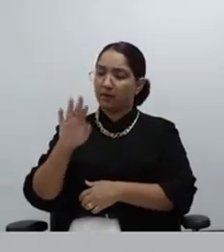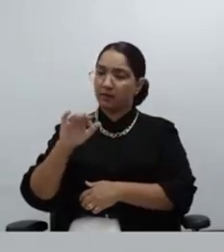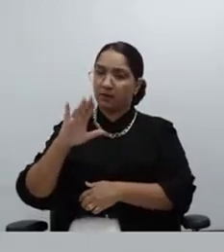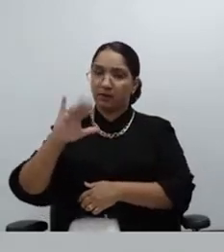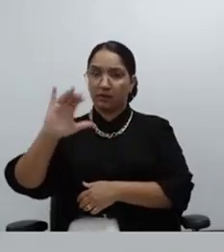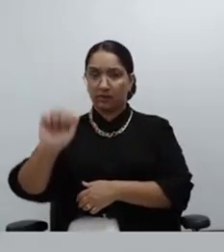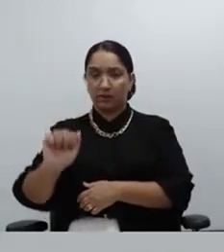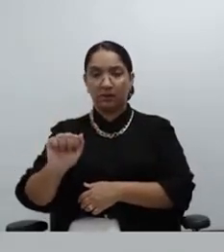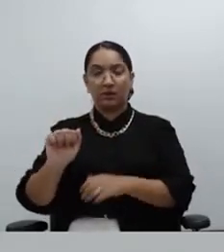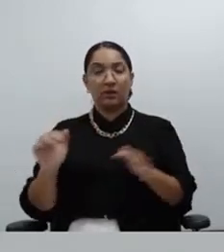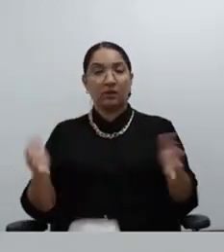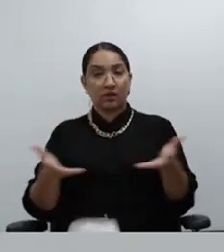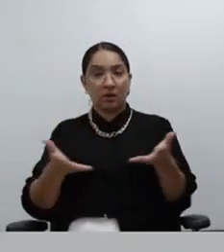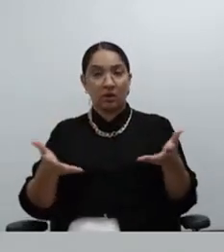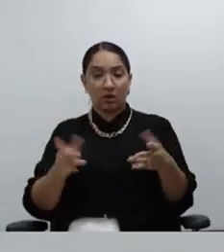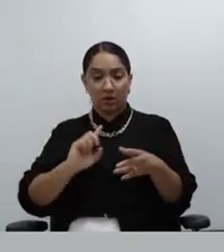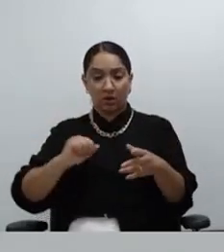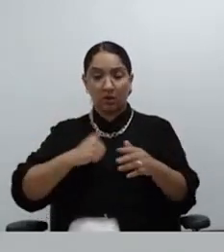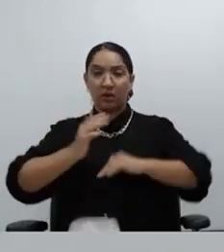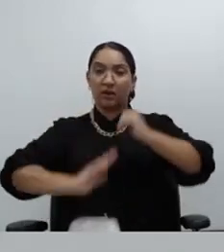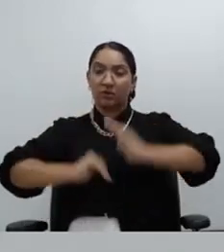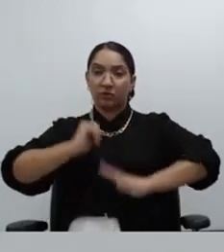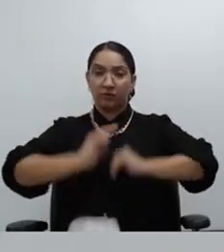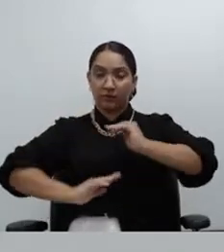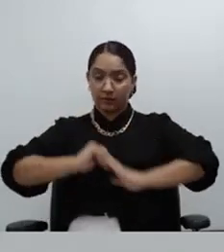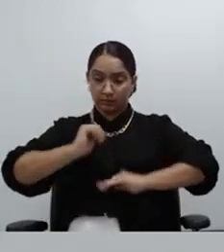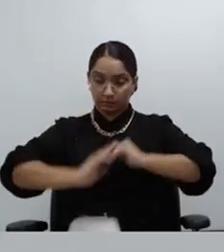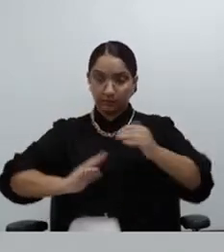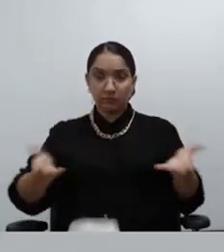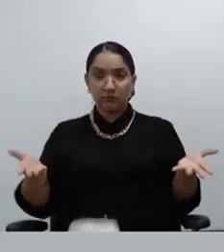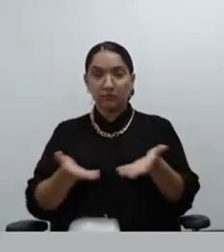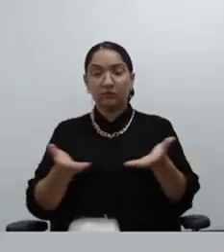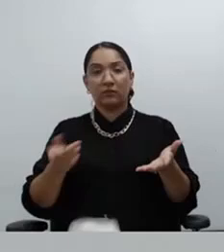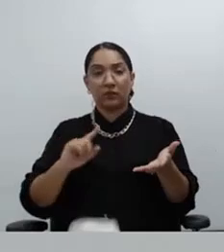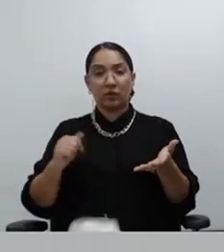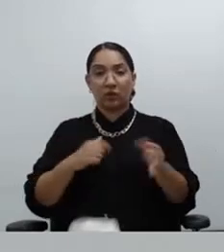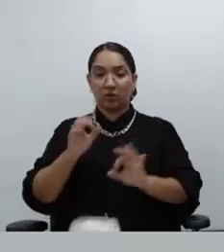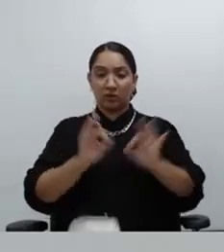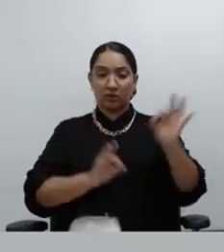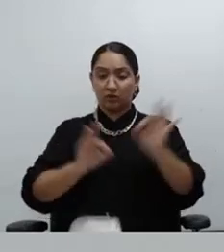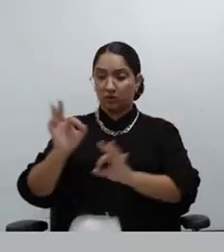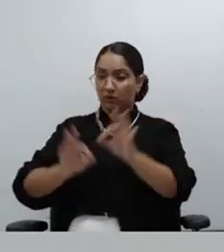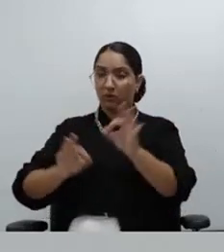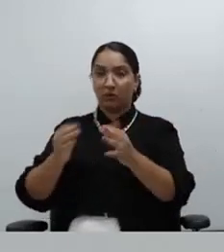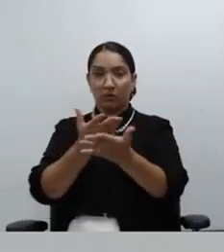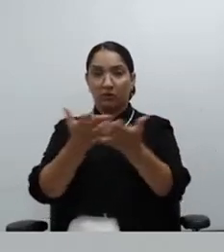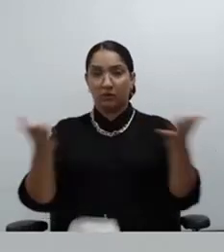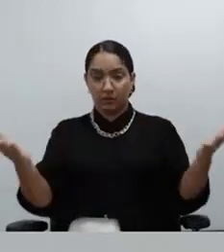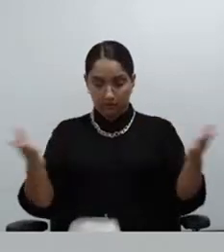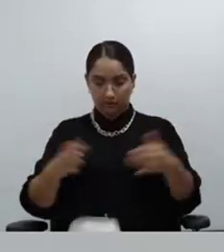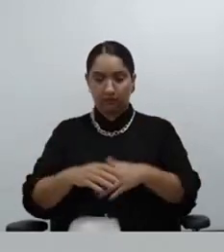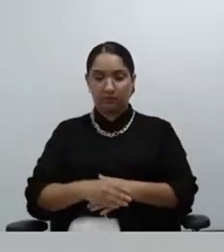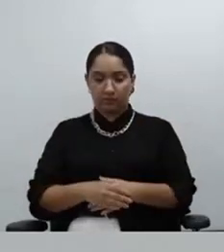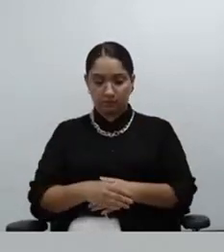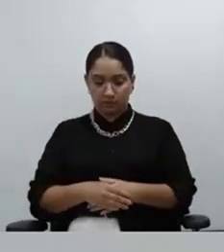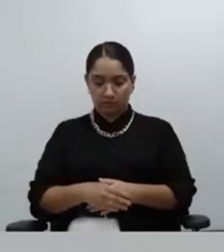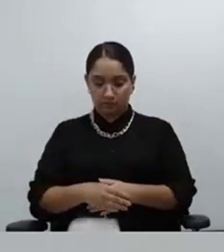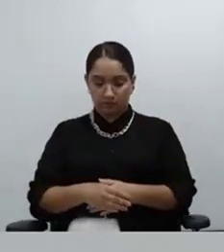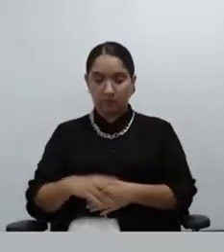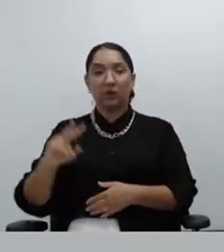a nossa atividade também, em termos de organização, queria trazer a vossas excelências